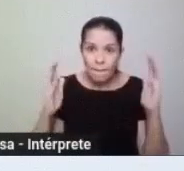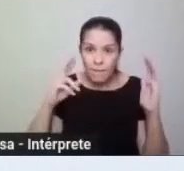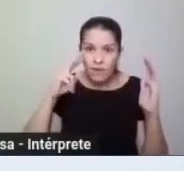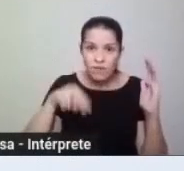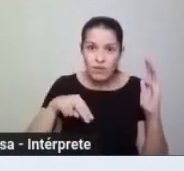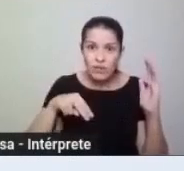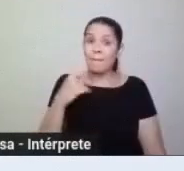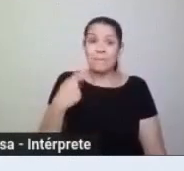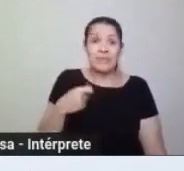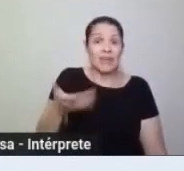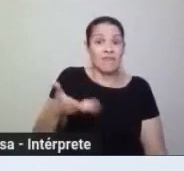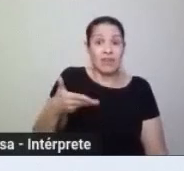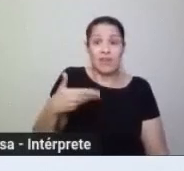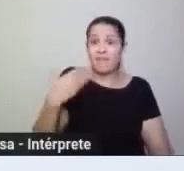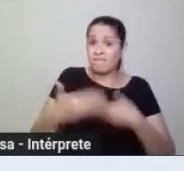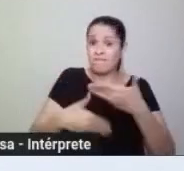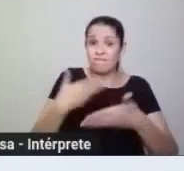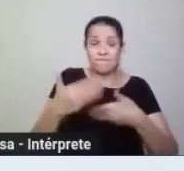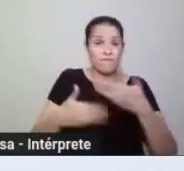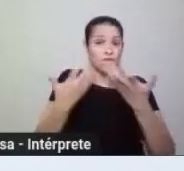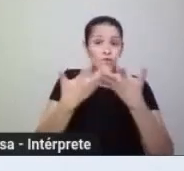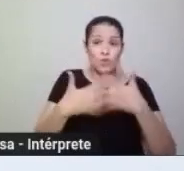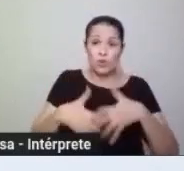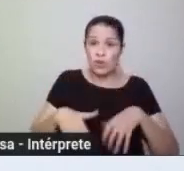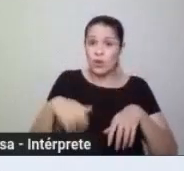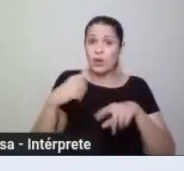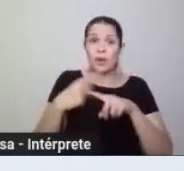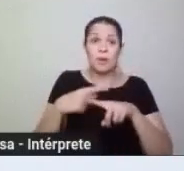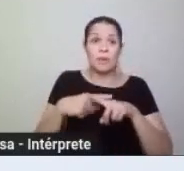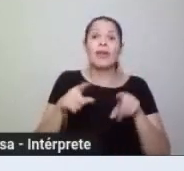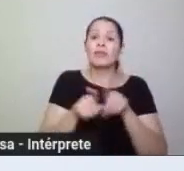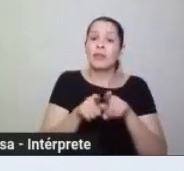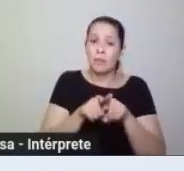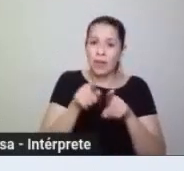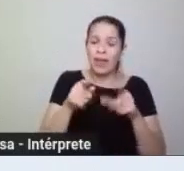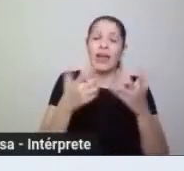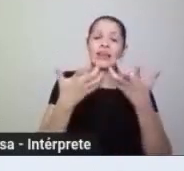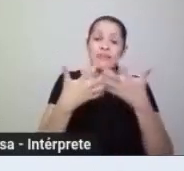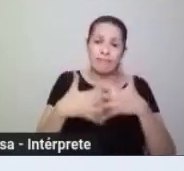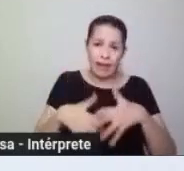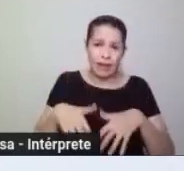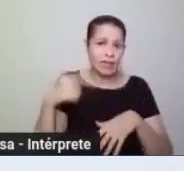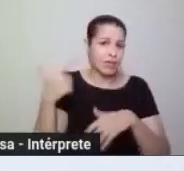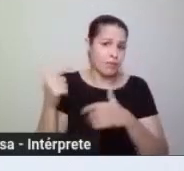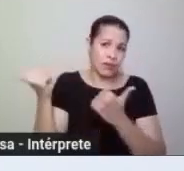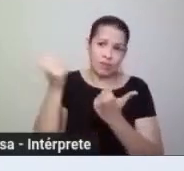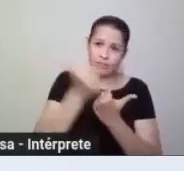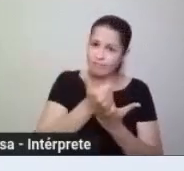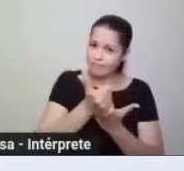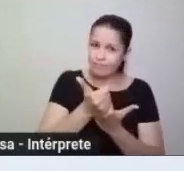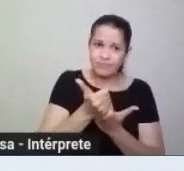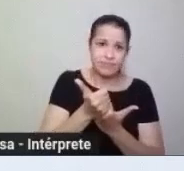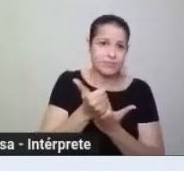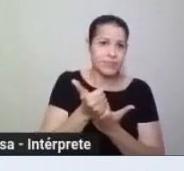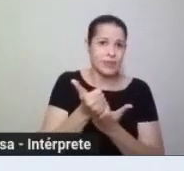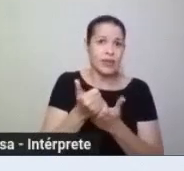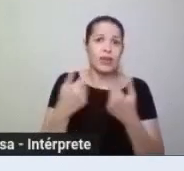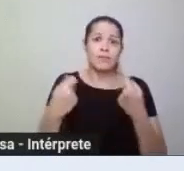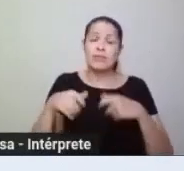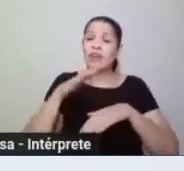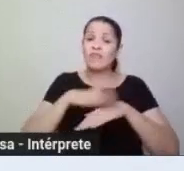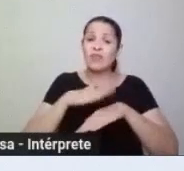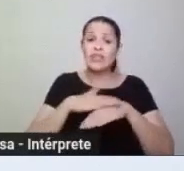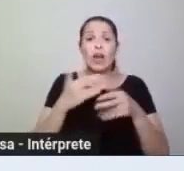dentes quebrados. Essa máquina não tem sobressalente ainda. A gente tinha que fazer algo